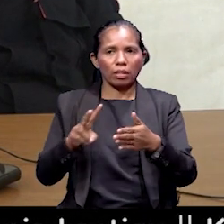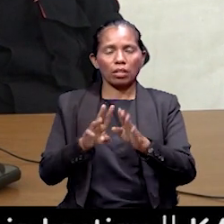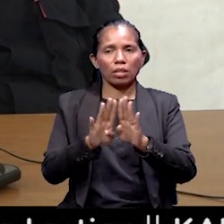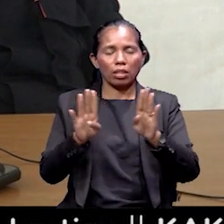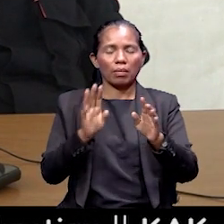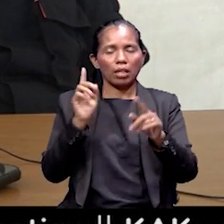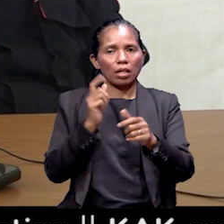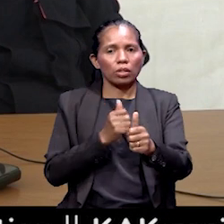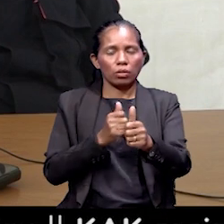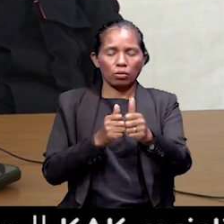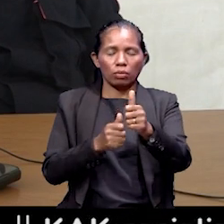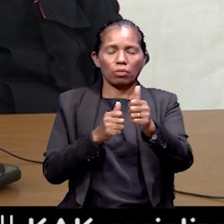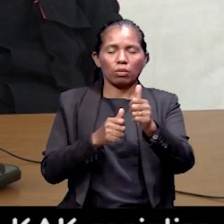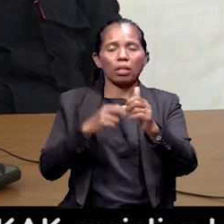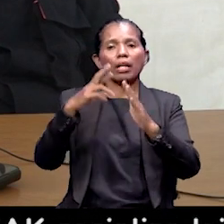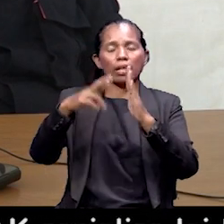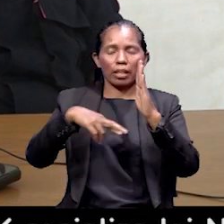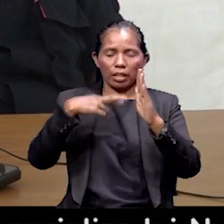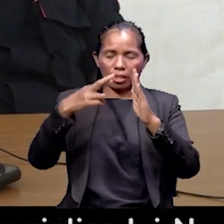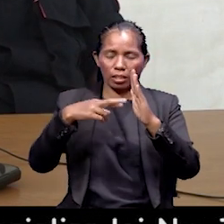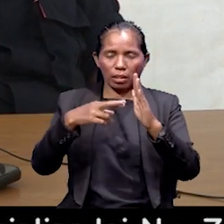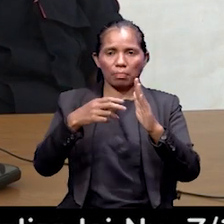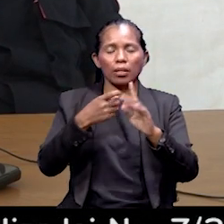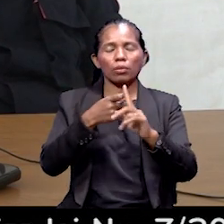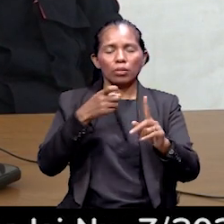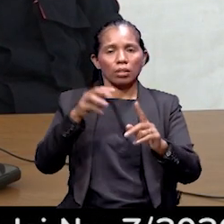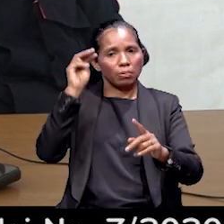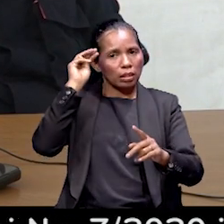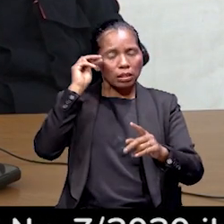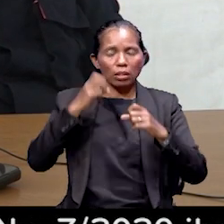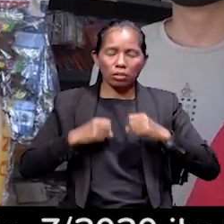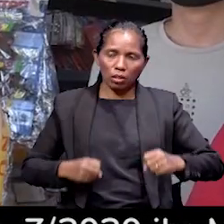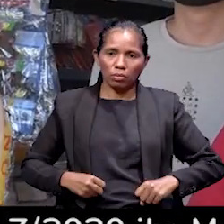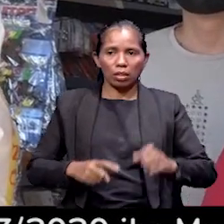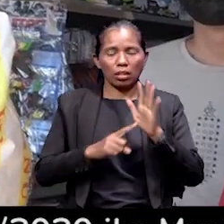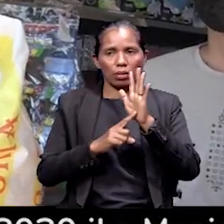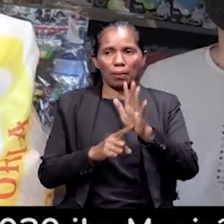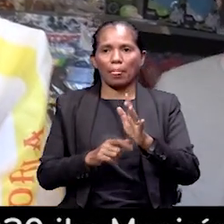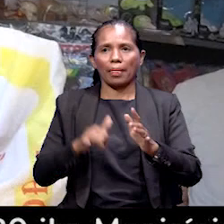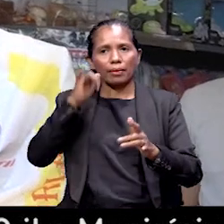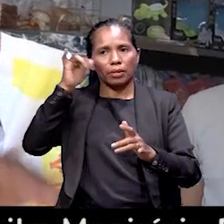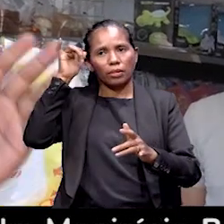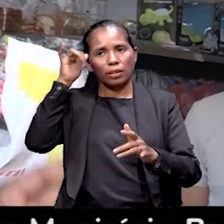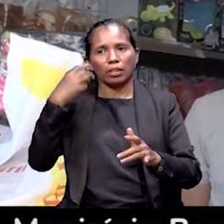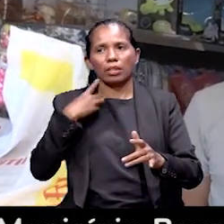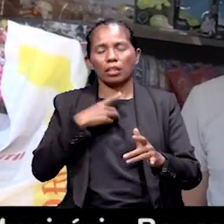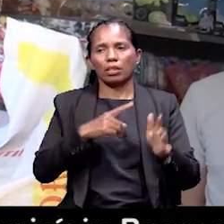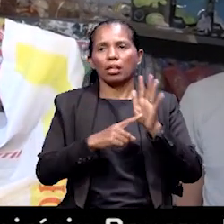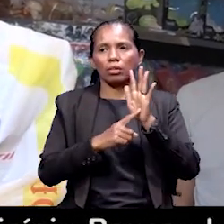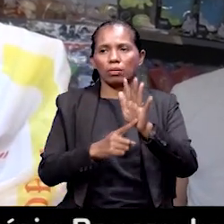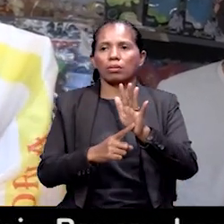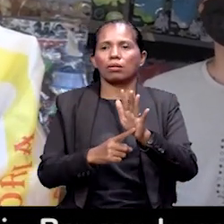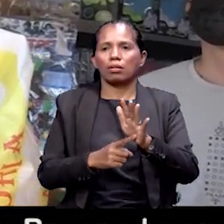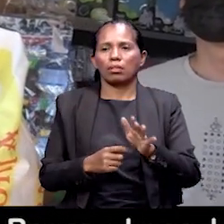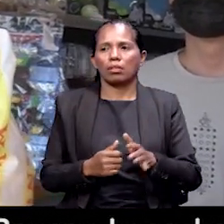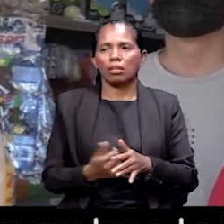regras, tiro educação da atona. José e se ela faz ita forra noi, ba para